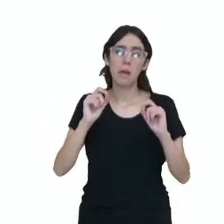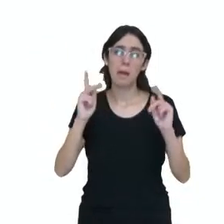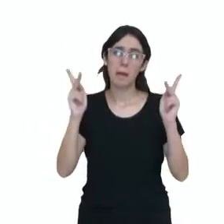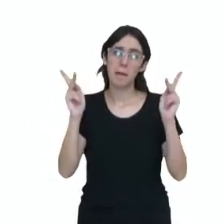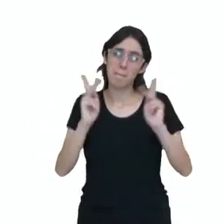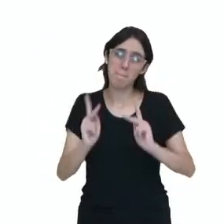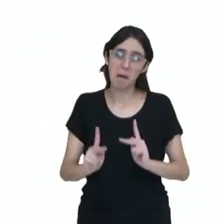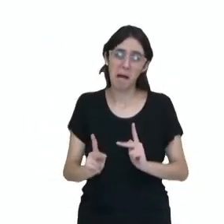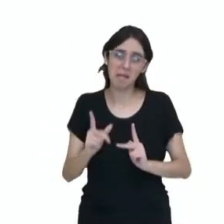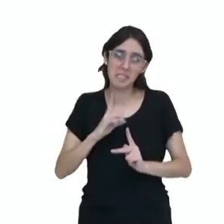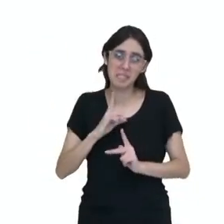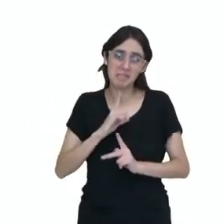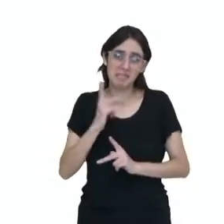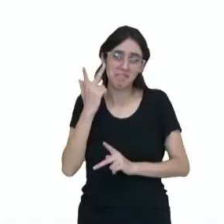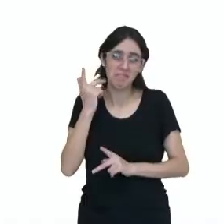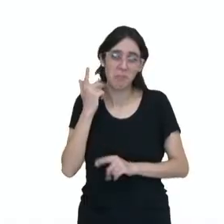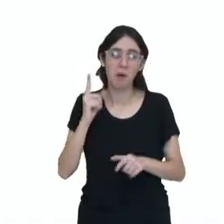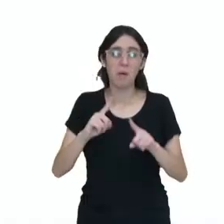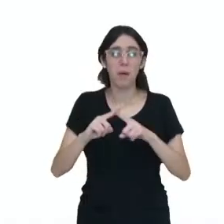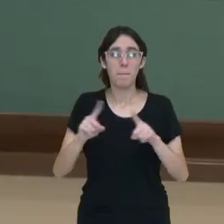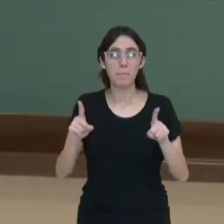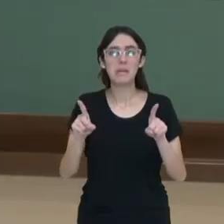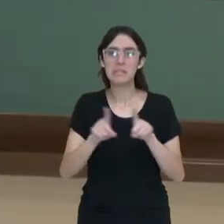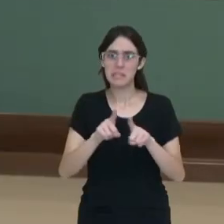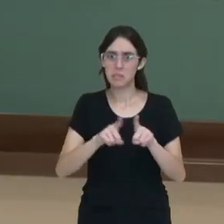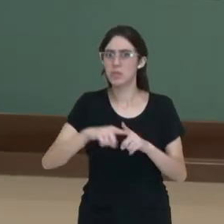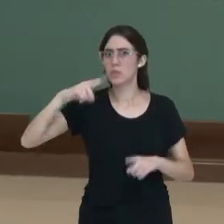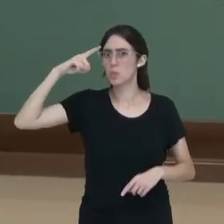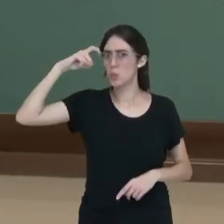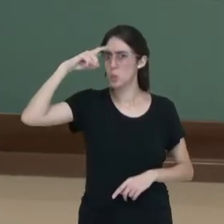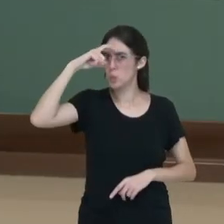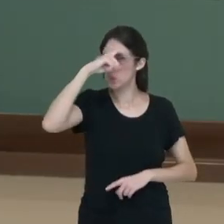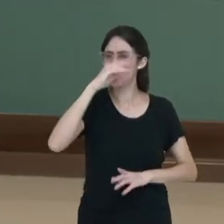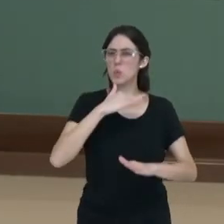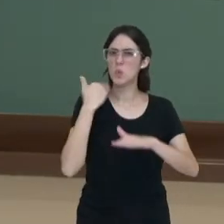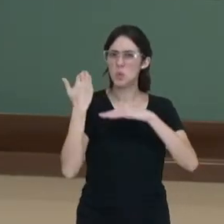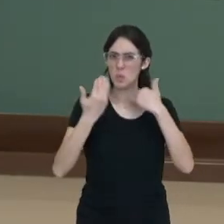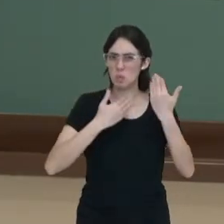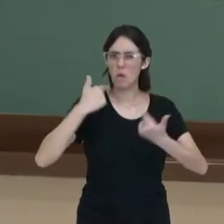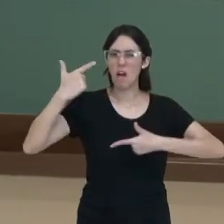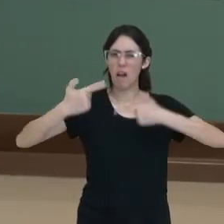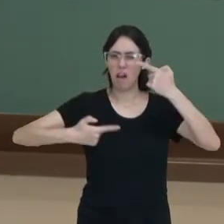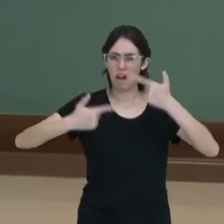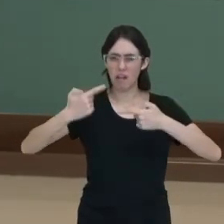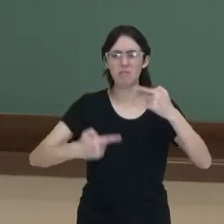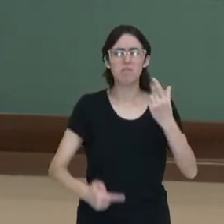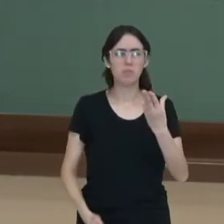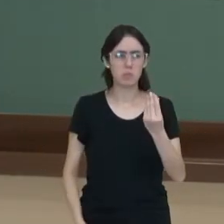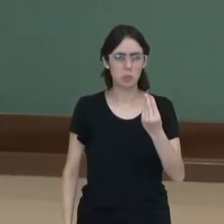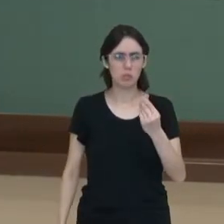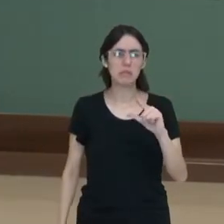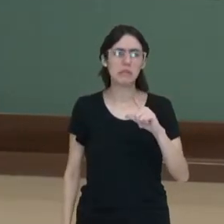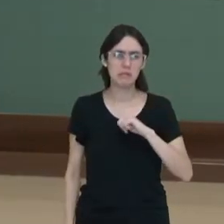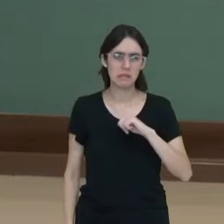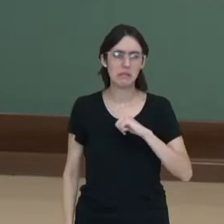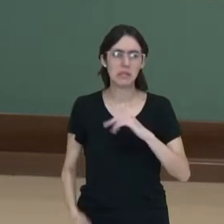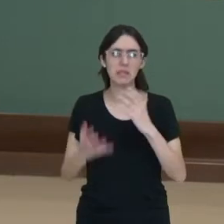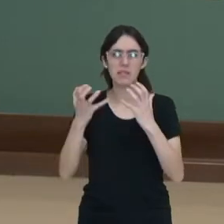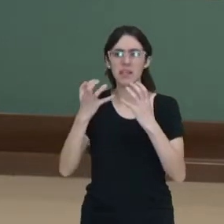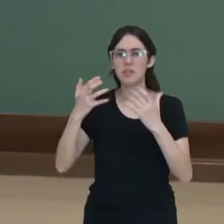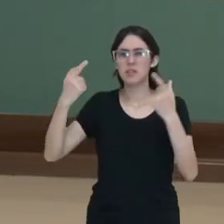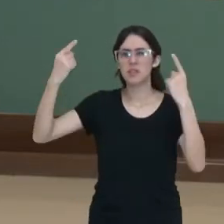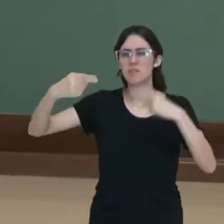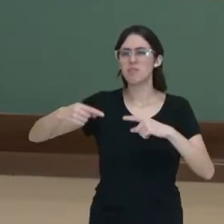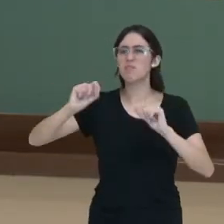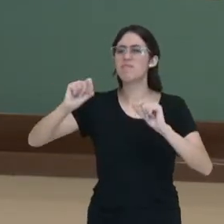nesse caso, também foi hostil. Também houve batalhas e combates por território e